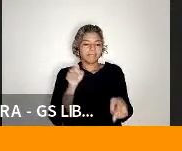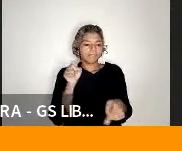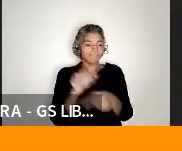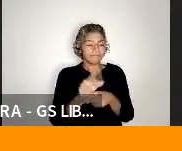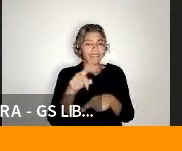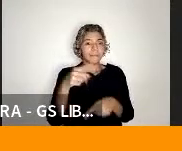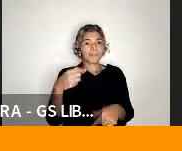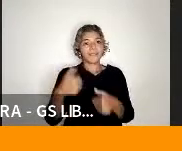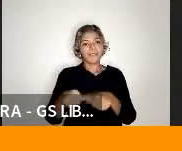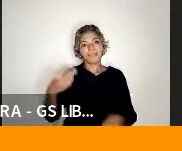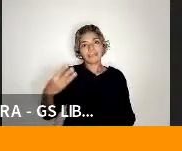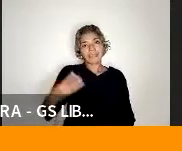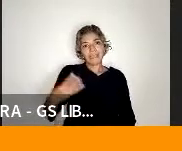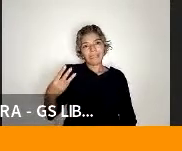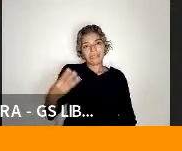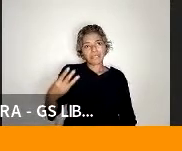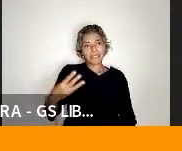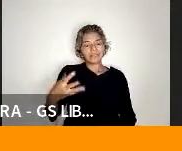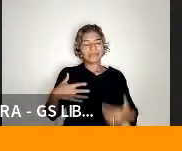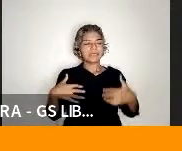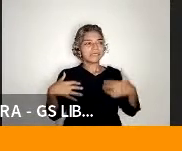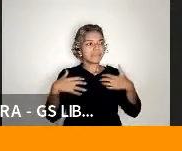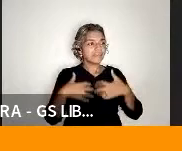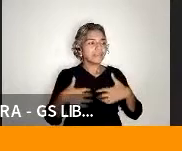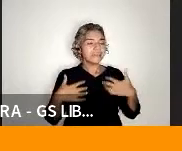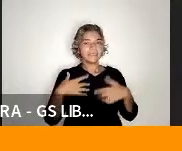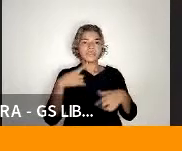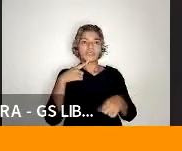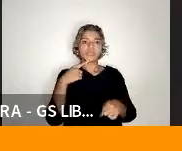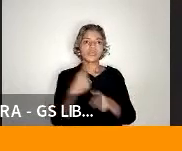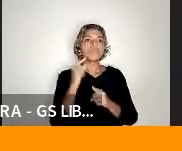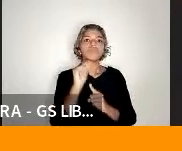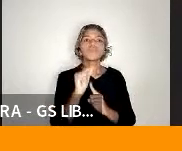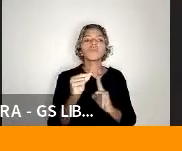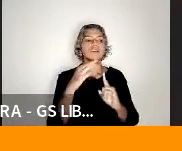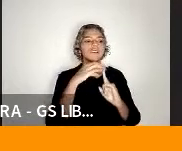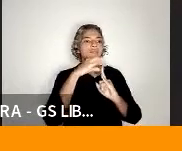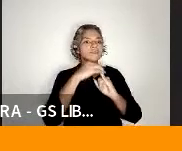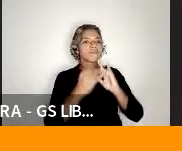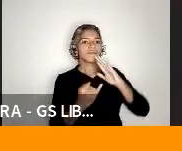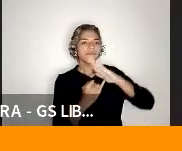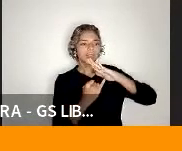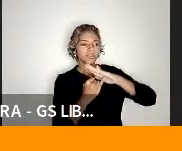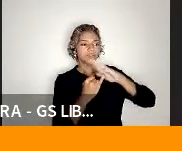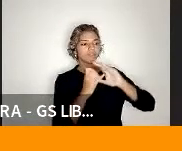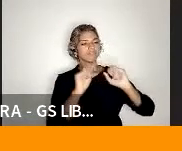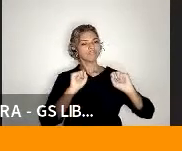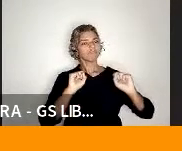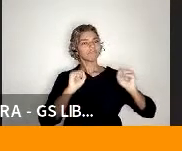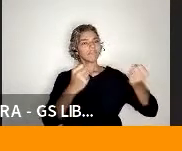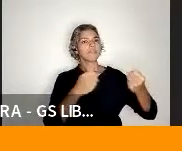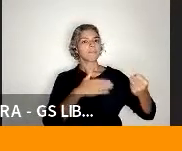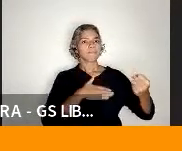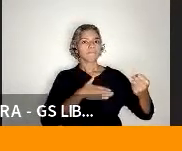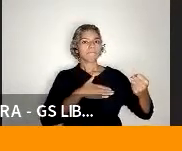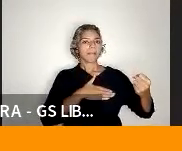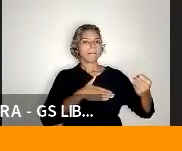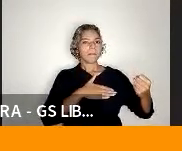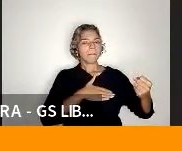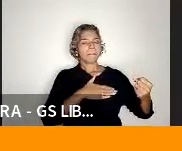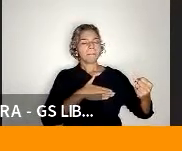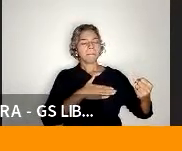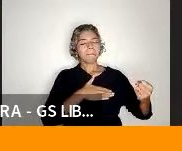terceirizada, fiquei muito inquietada ao descobrir que a Fiocruz, que era a instituição que defendia, né, o aleitamento materno exclusivo